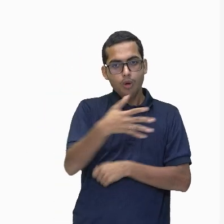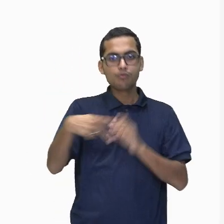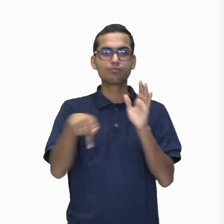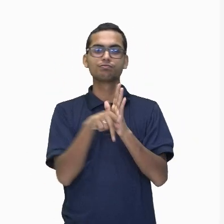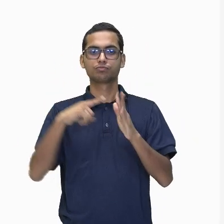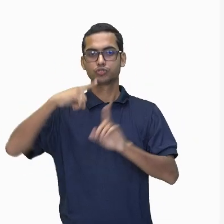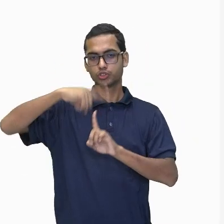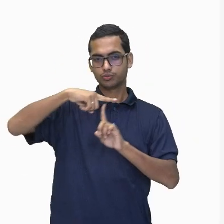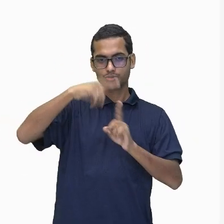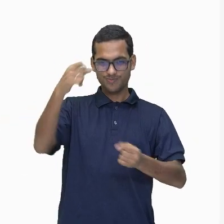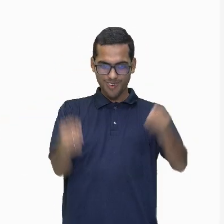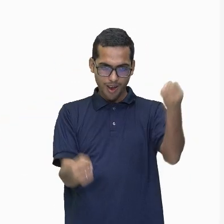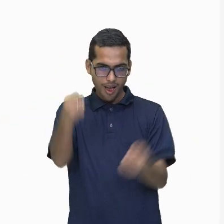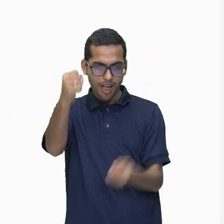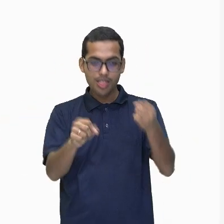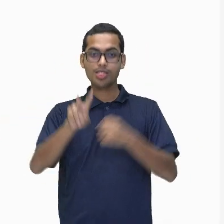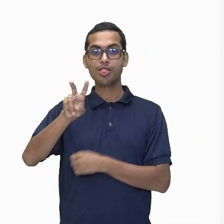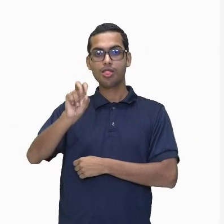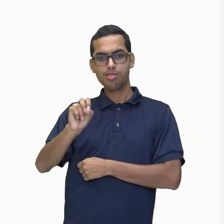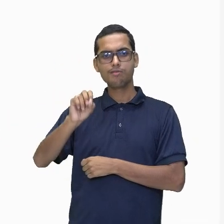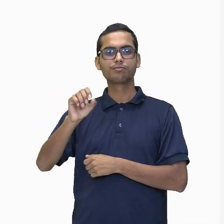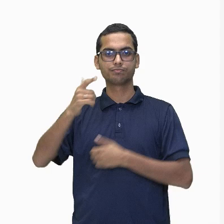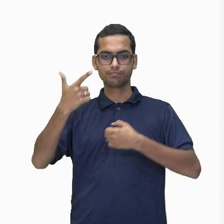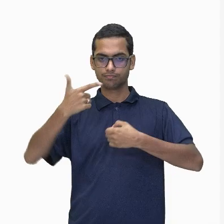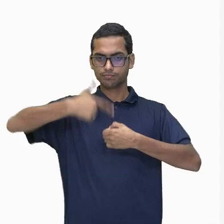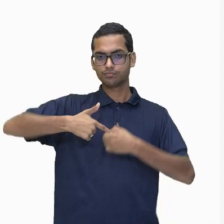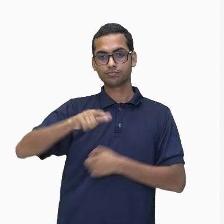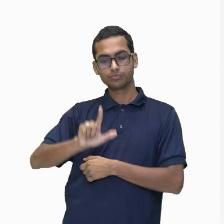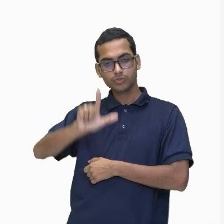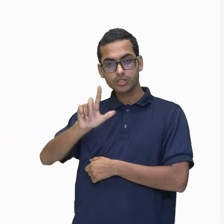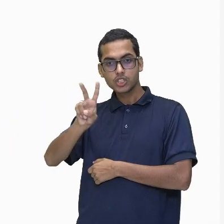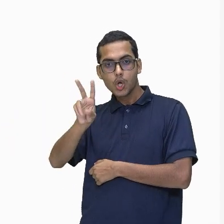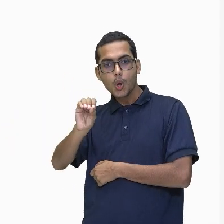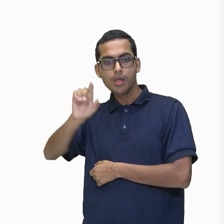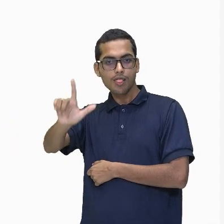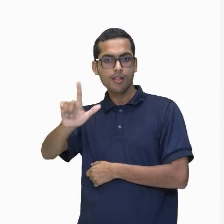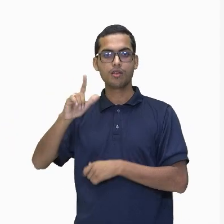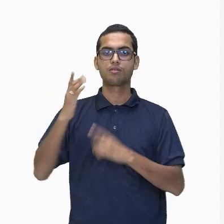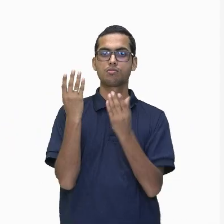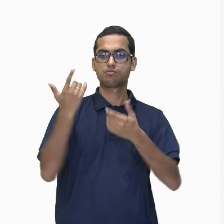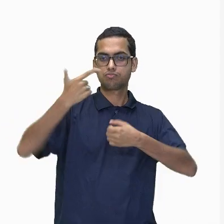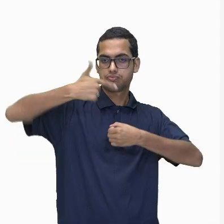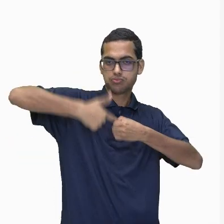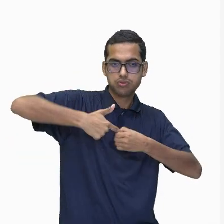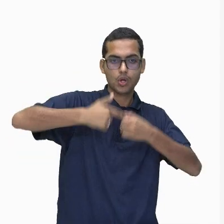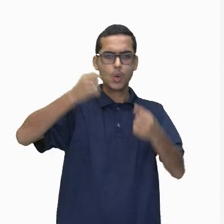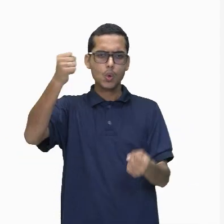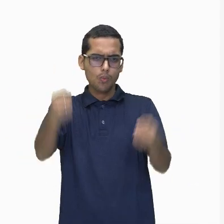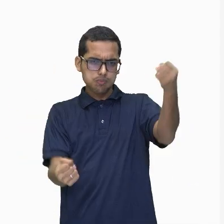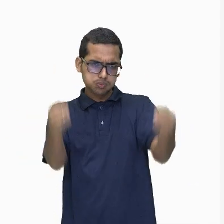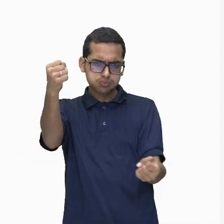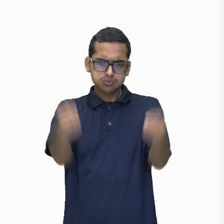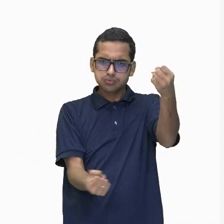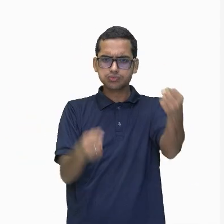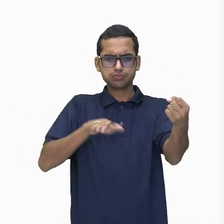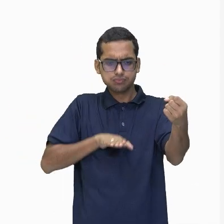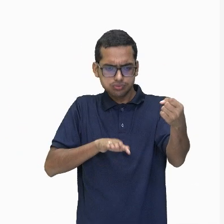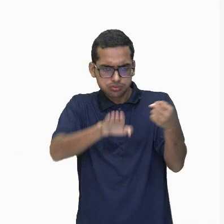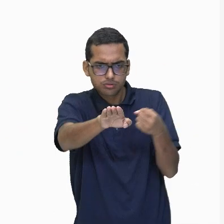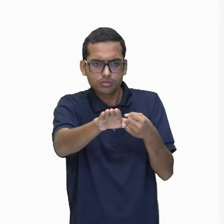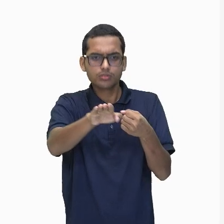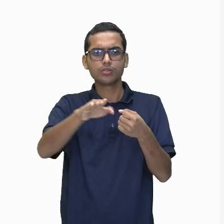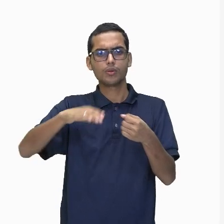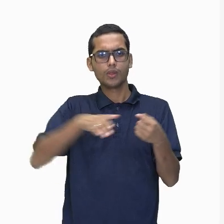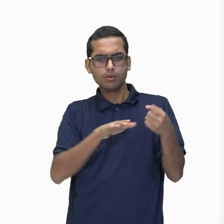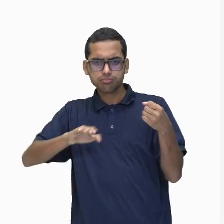carro. 50 litros de combustíveis são colocados no tanque desse carro, que é dirigido em uma pista de testes, até